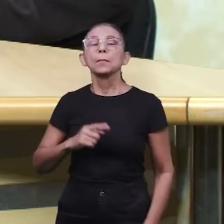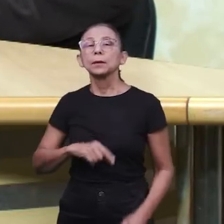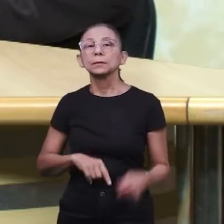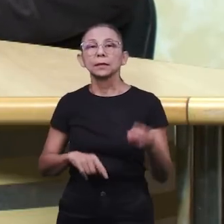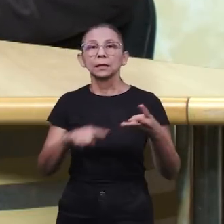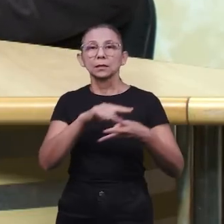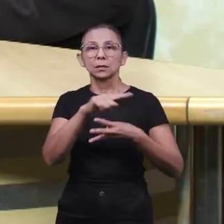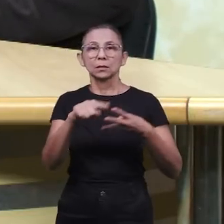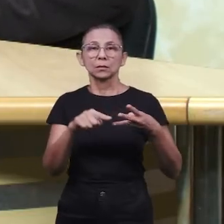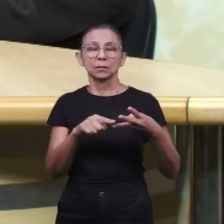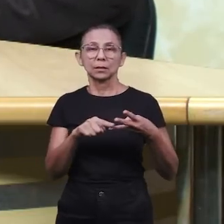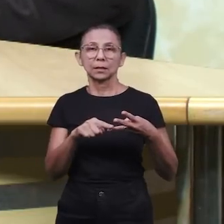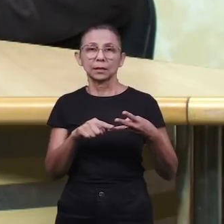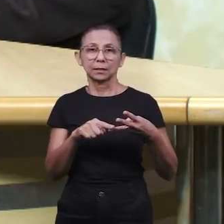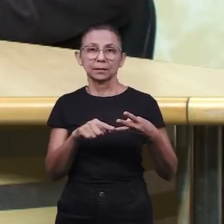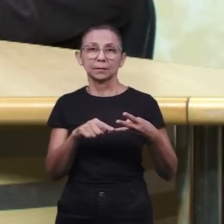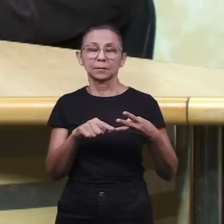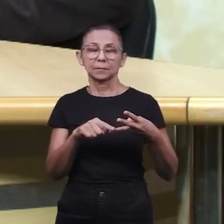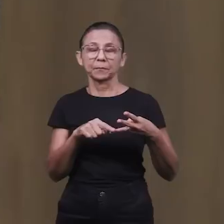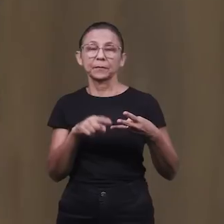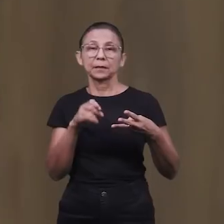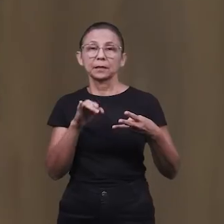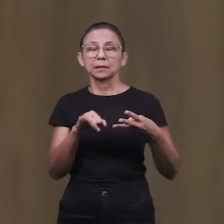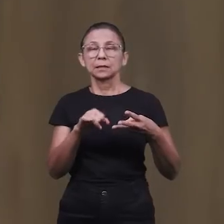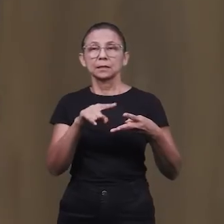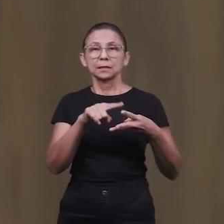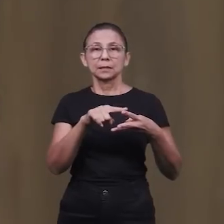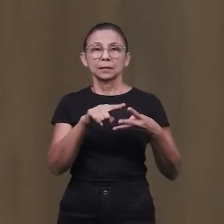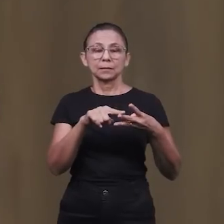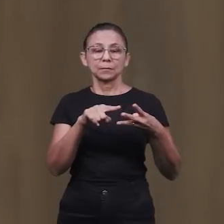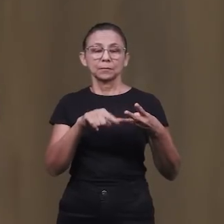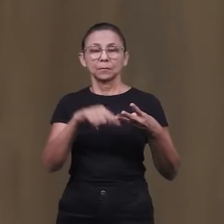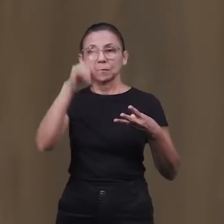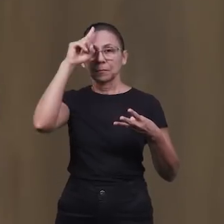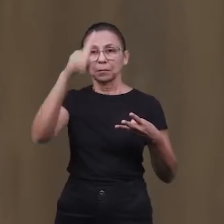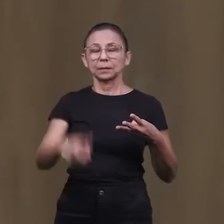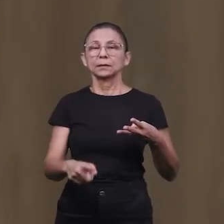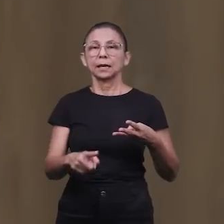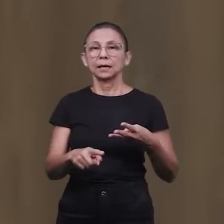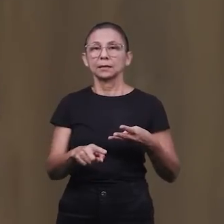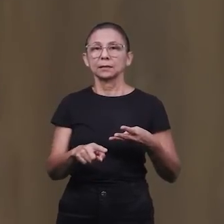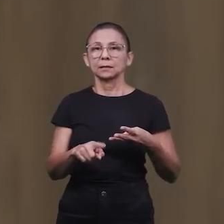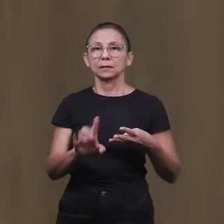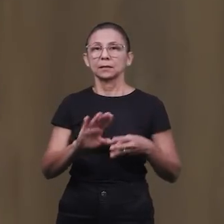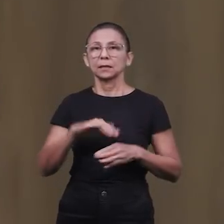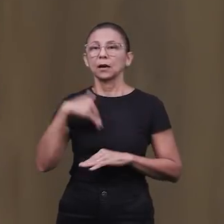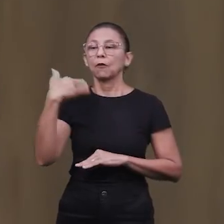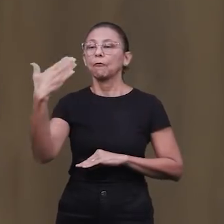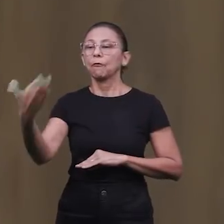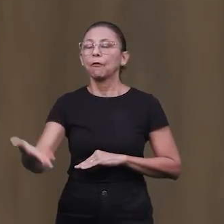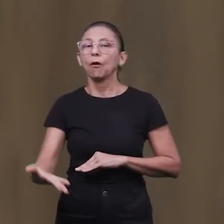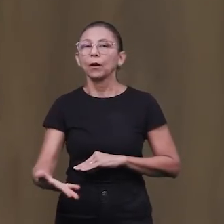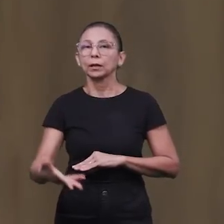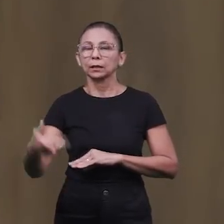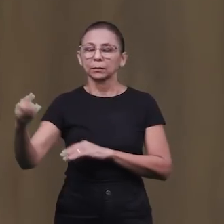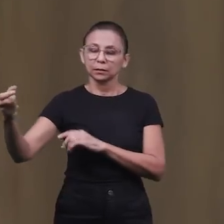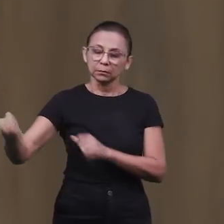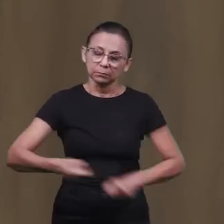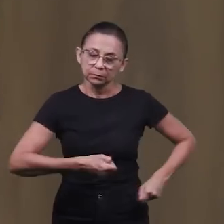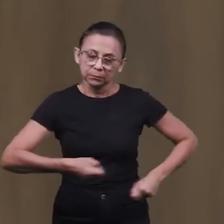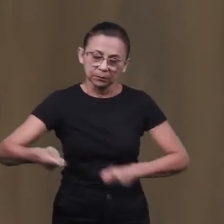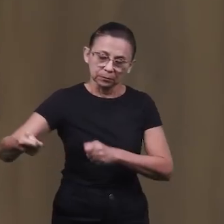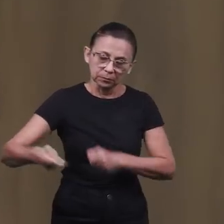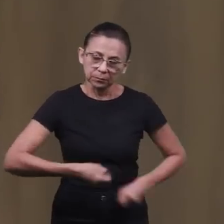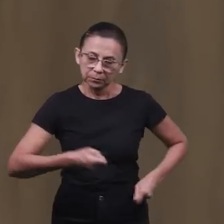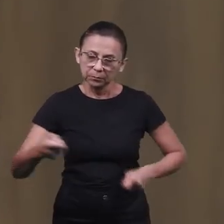Ananias, Azarias e Misael, olha, hoje vocês vão capinar o quintal. Vocês